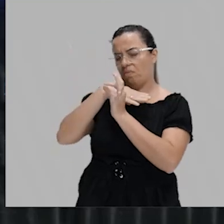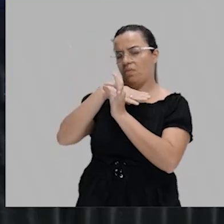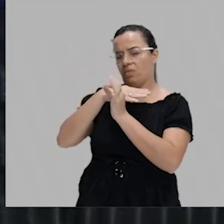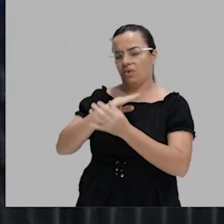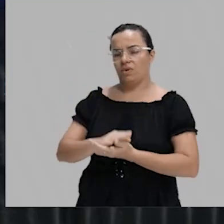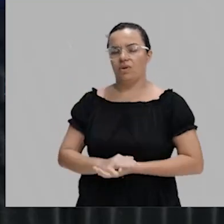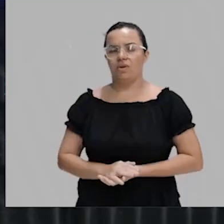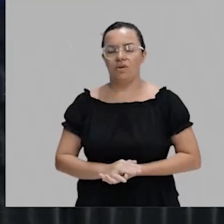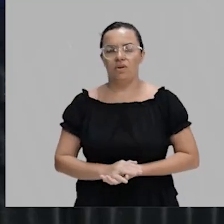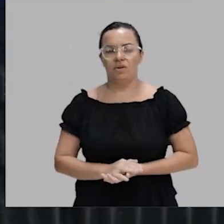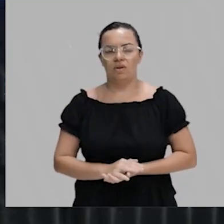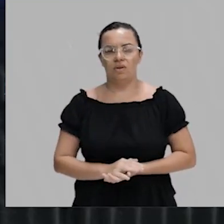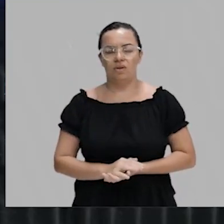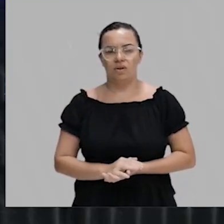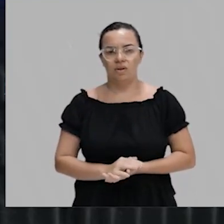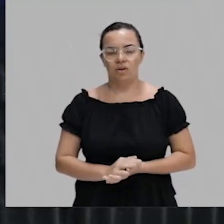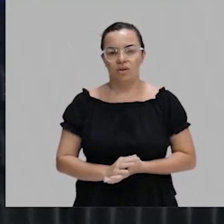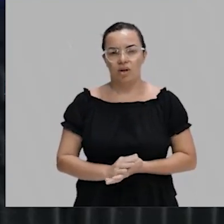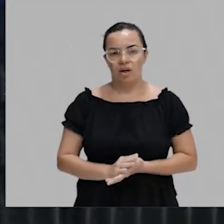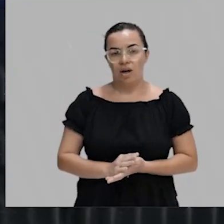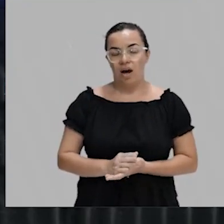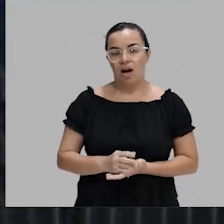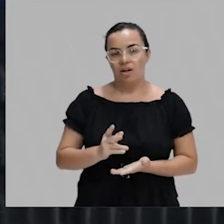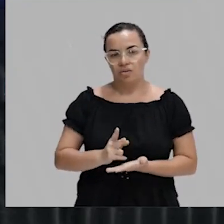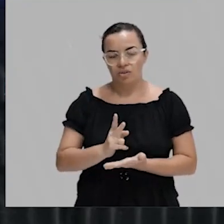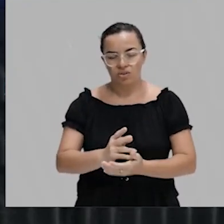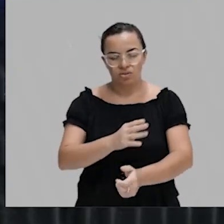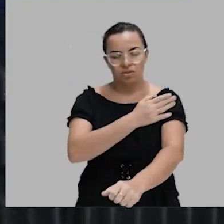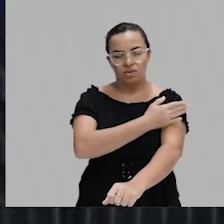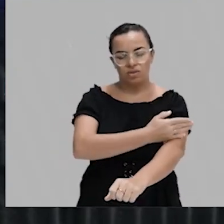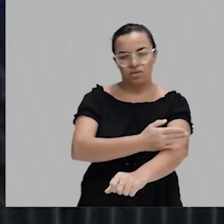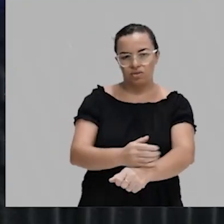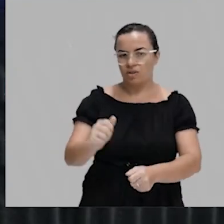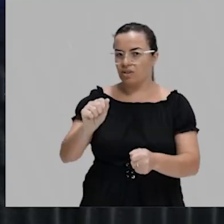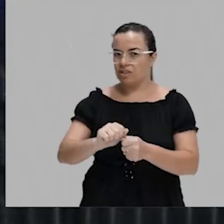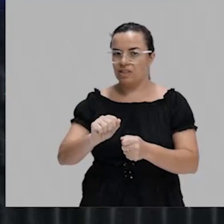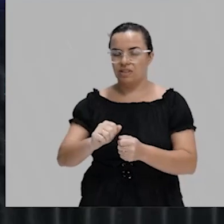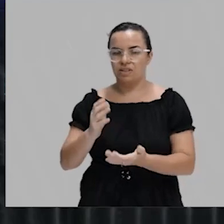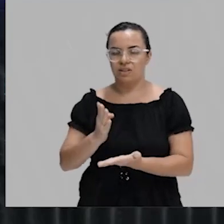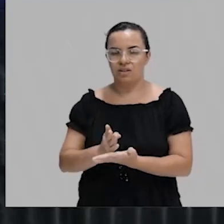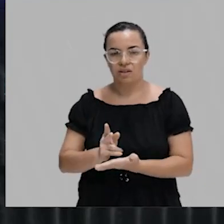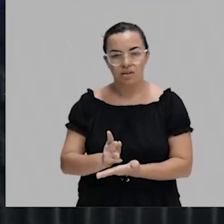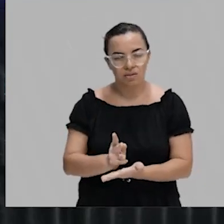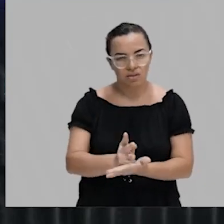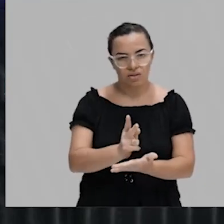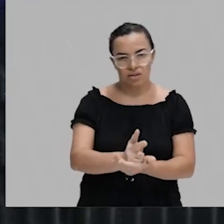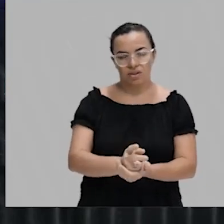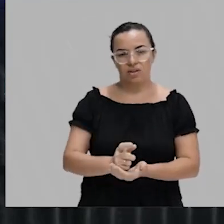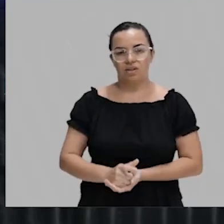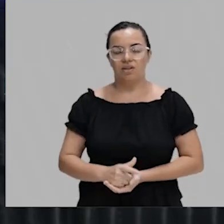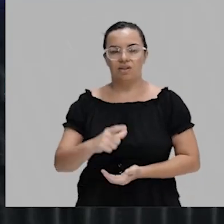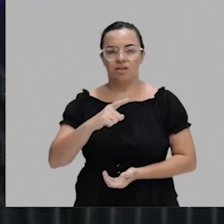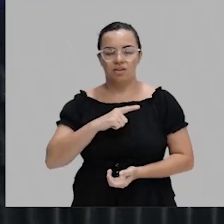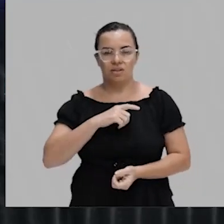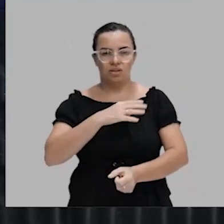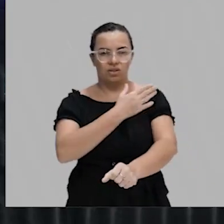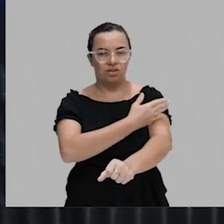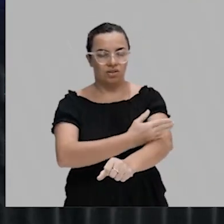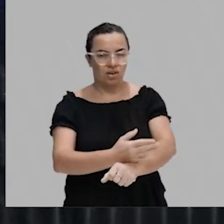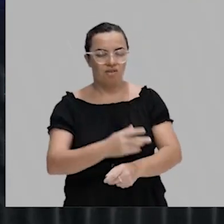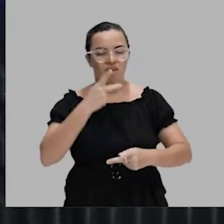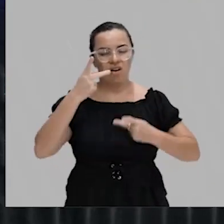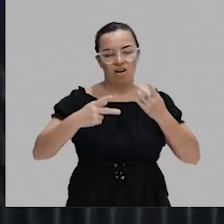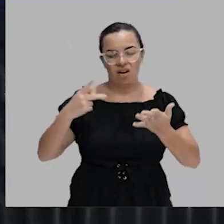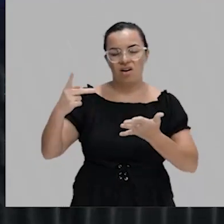quer dizer isso. Quer dizer, aquilo que você se habitua a fazer, você vai fazer sempre. Se você tiver o hábito de falar errado,